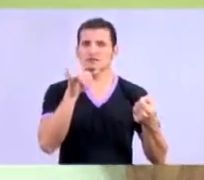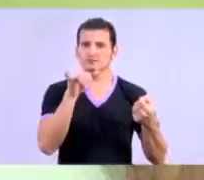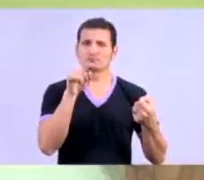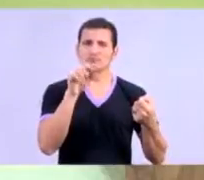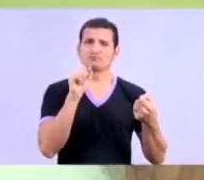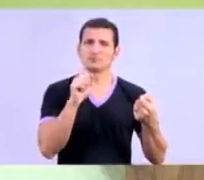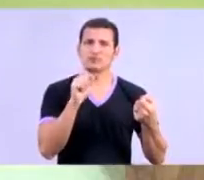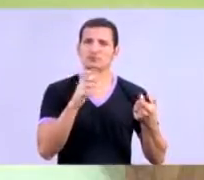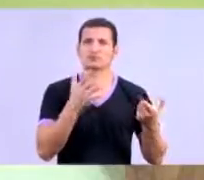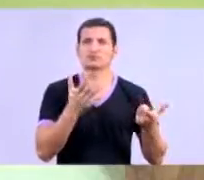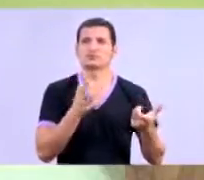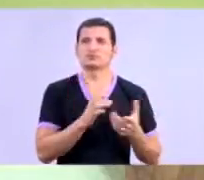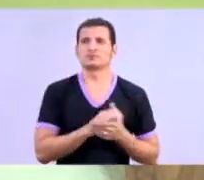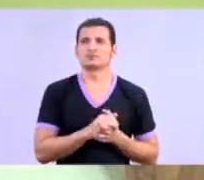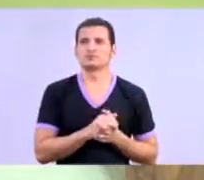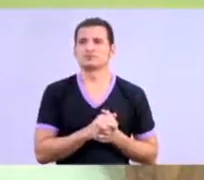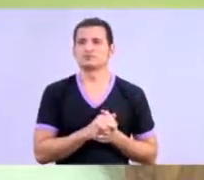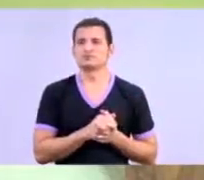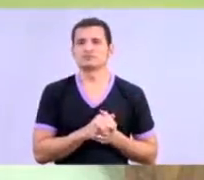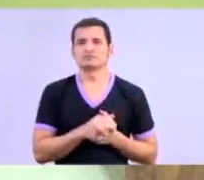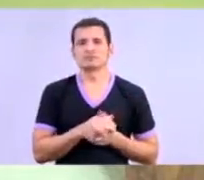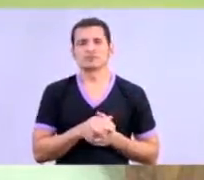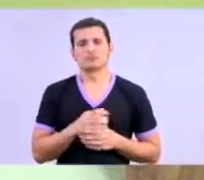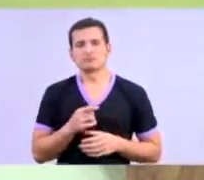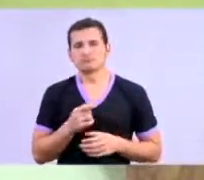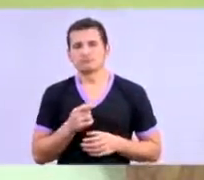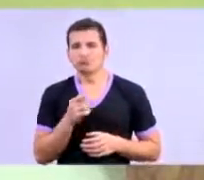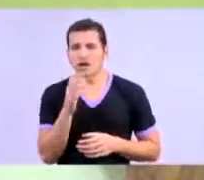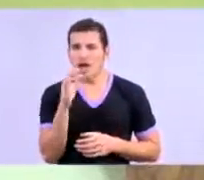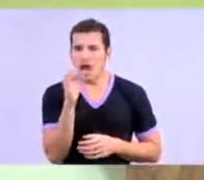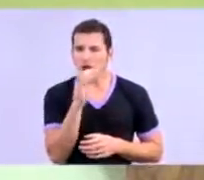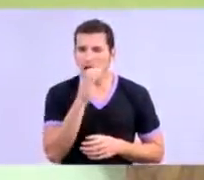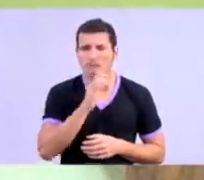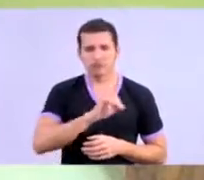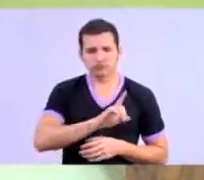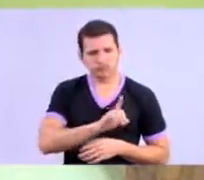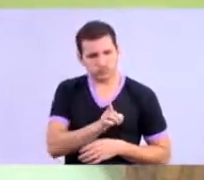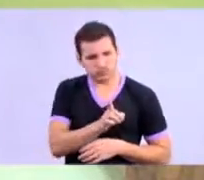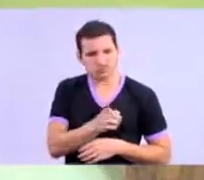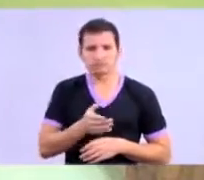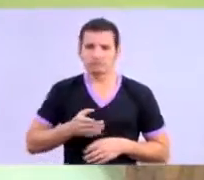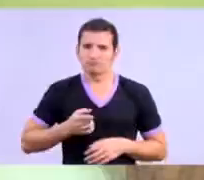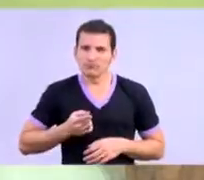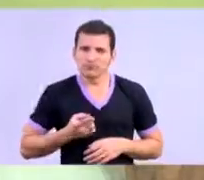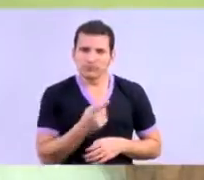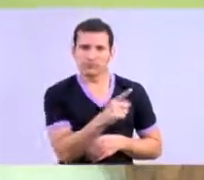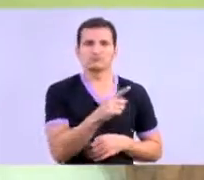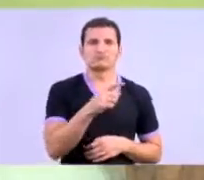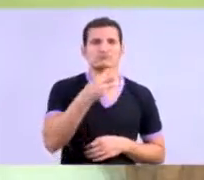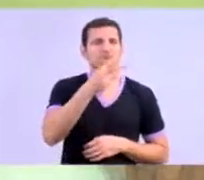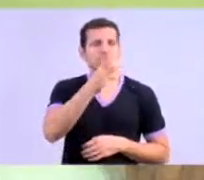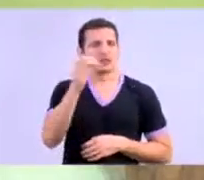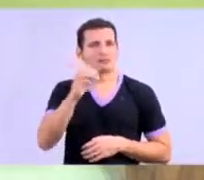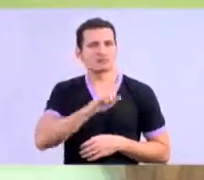correr, no caso, 200, 300 por hora, muito rápido, né? E eu posso que você está